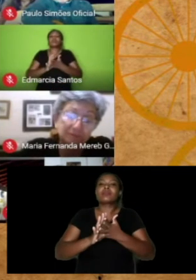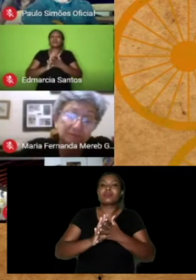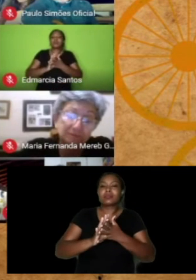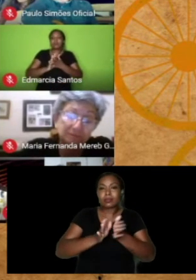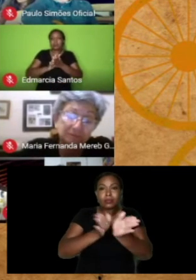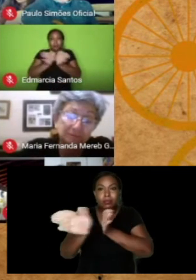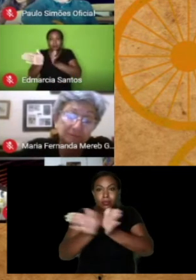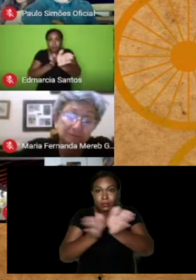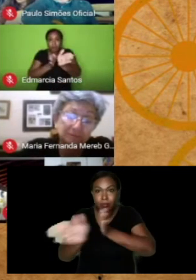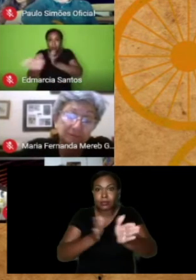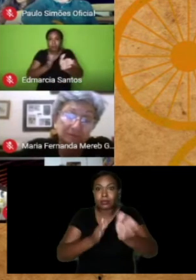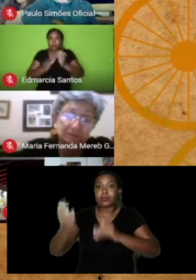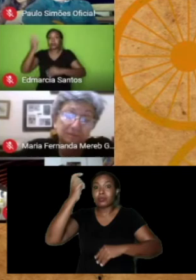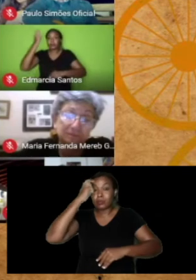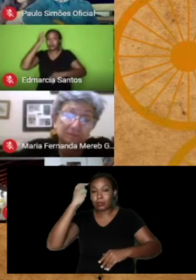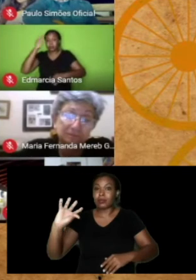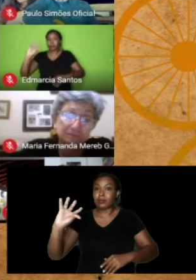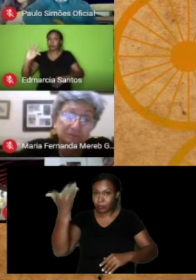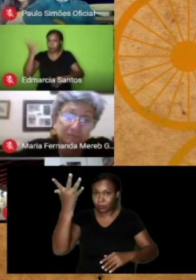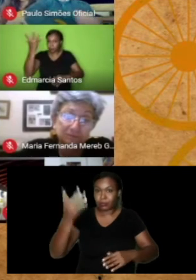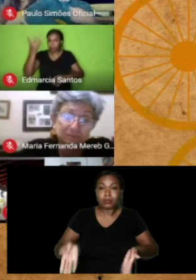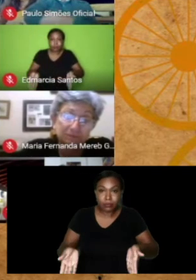projeto acontecessem.